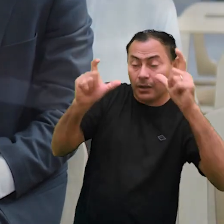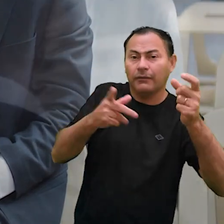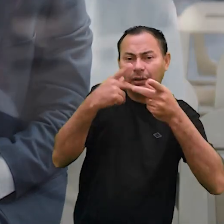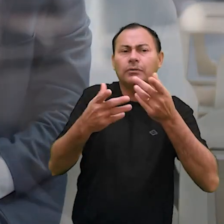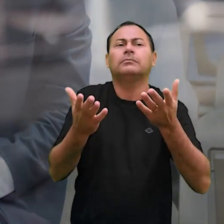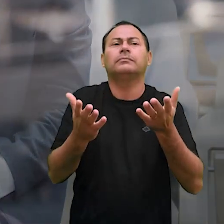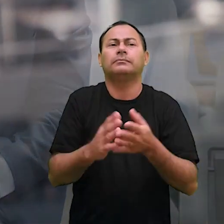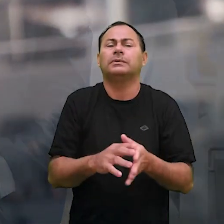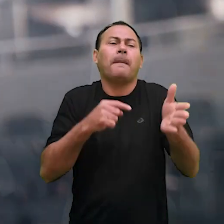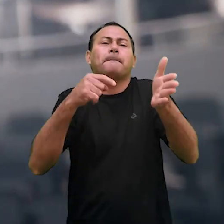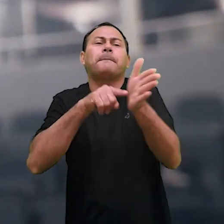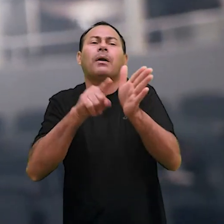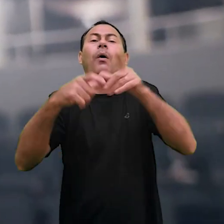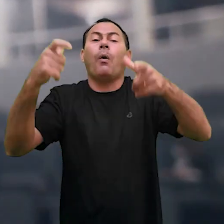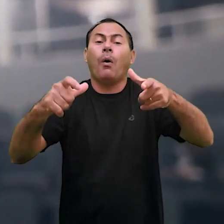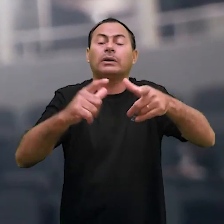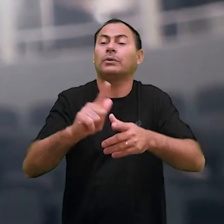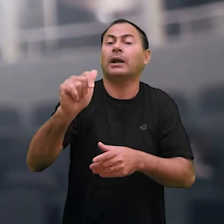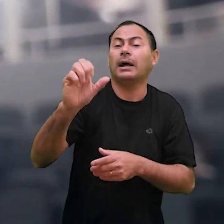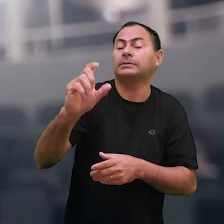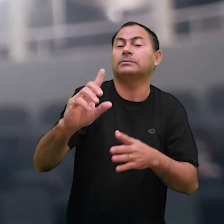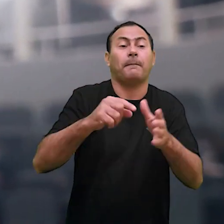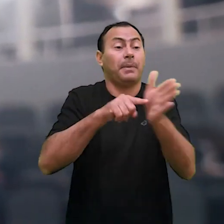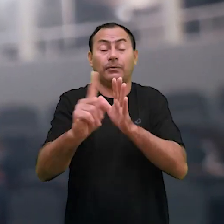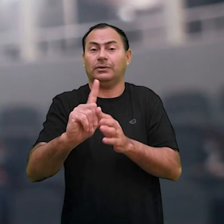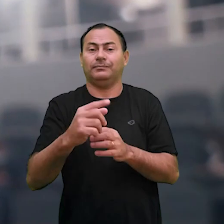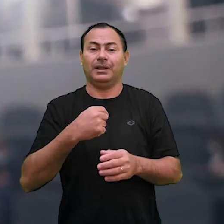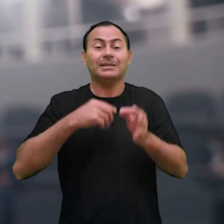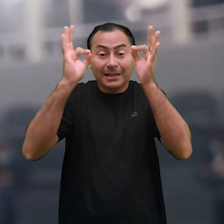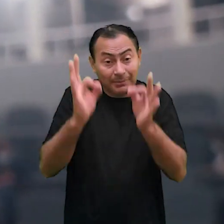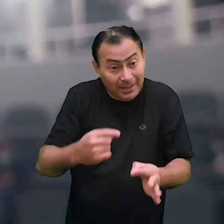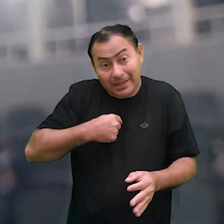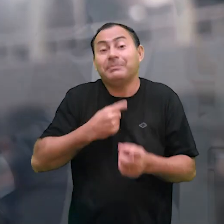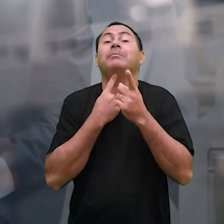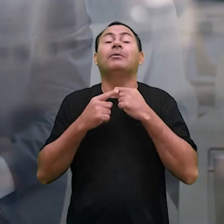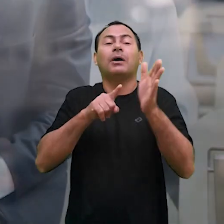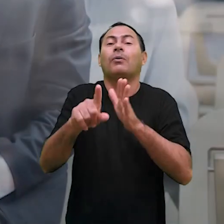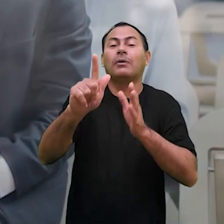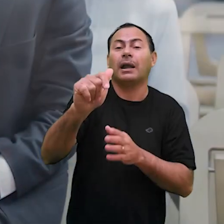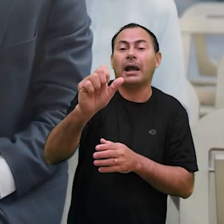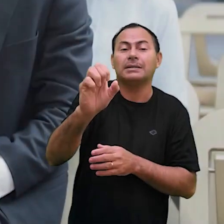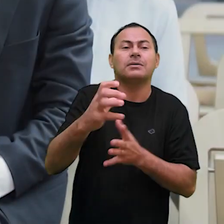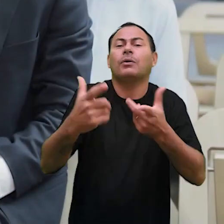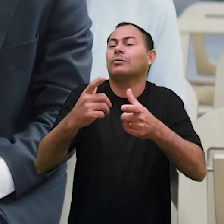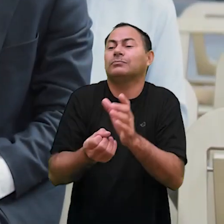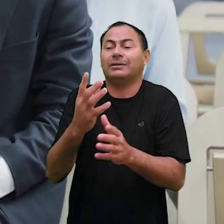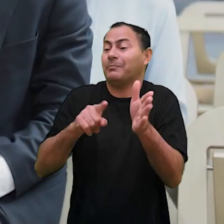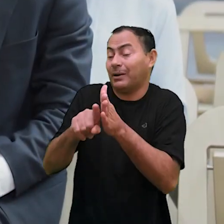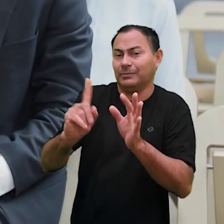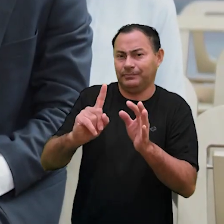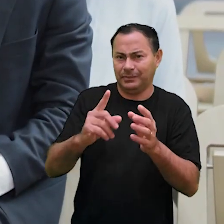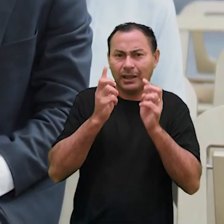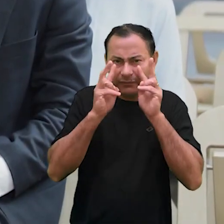seus óculos fundo de garrafa e disse, não me pergunte de onde vêm os gases, hein? Bom, era exatamente essa pergunta